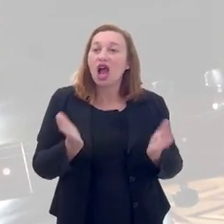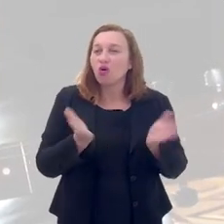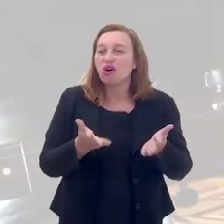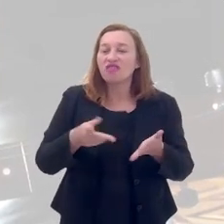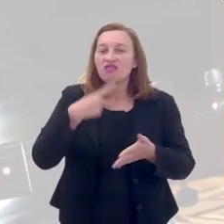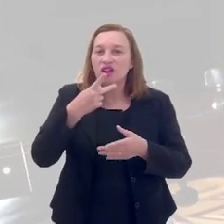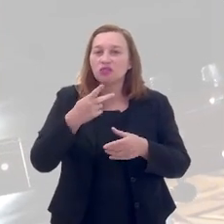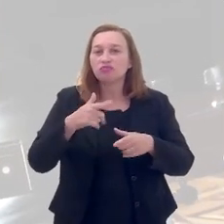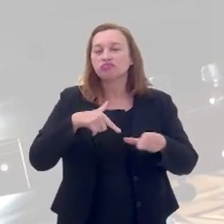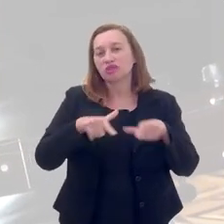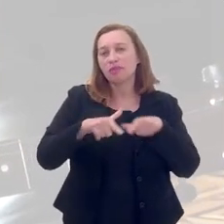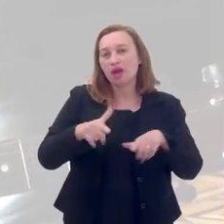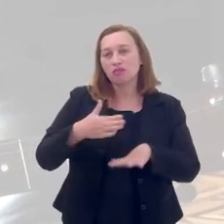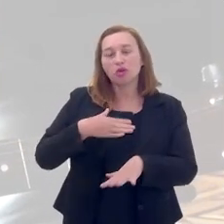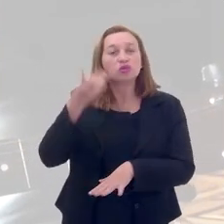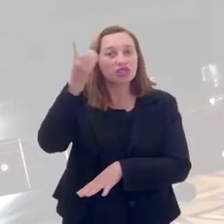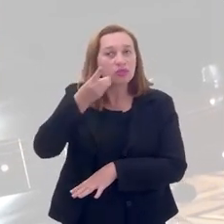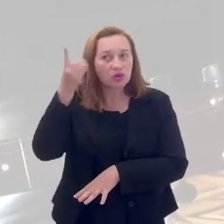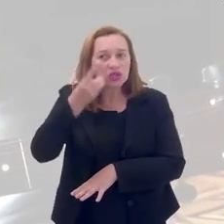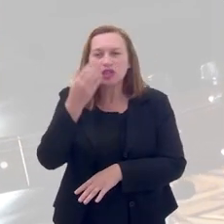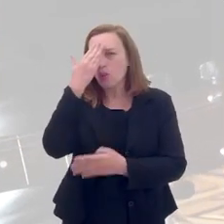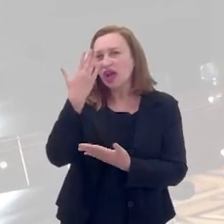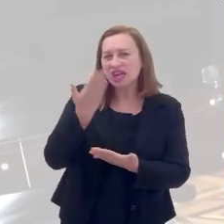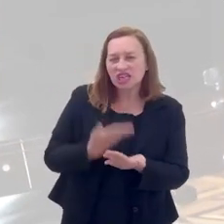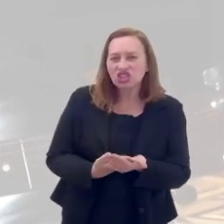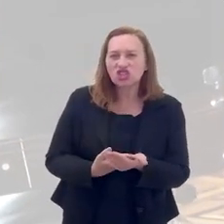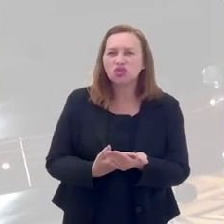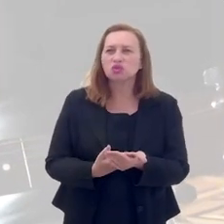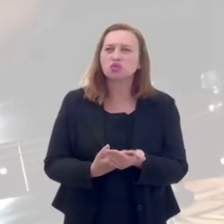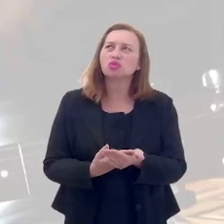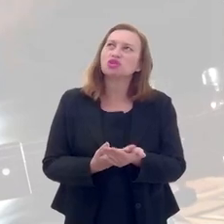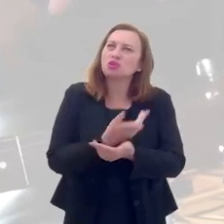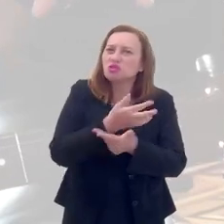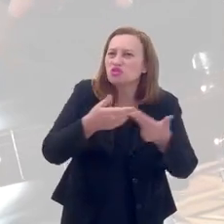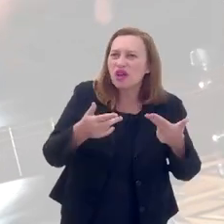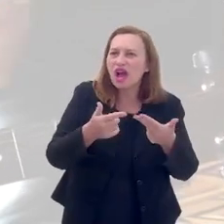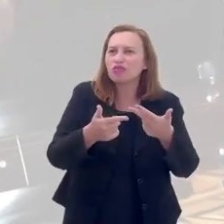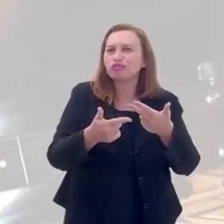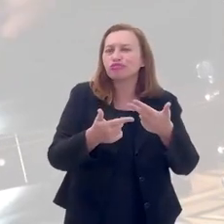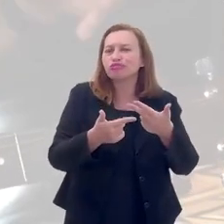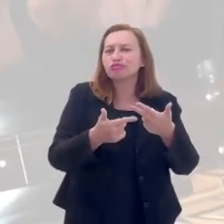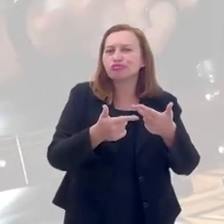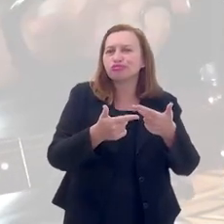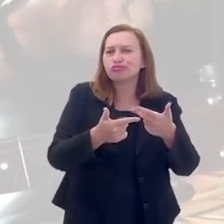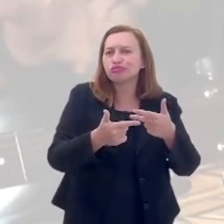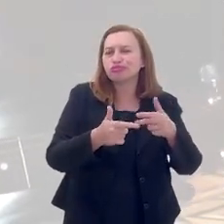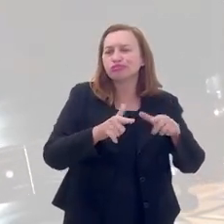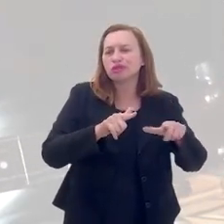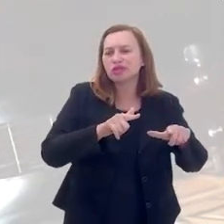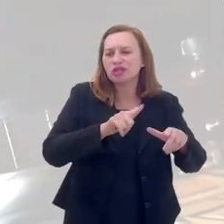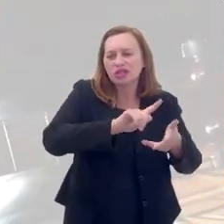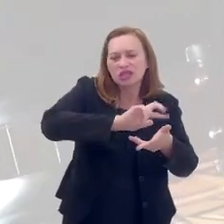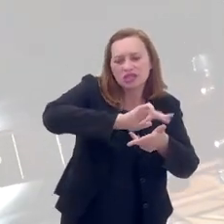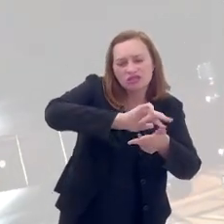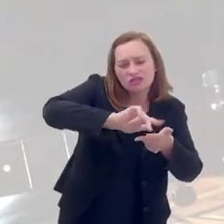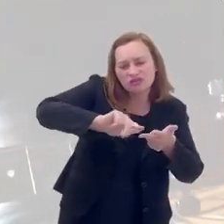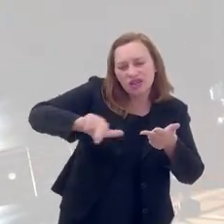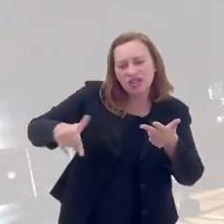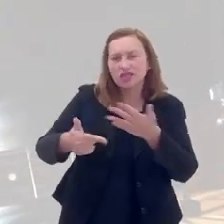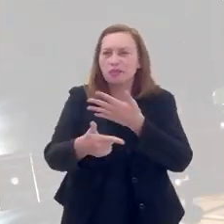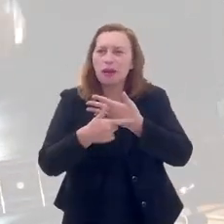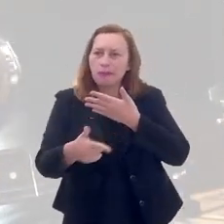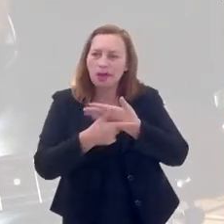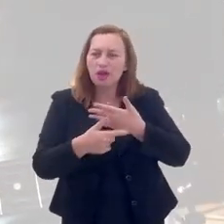Eu acredito muito sabe a gente vive Nós temos muitos papéis nós desempenhamos papéis na vida eu sou o pai né